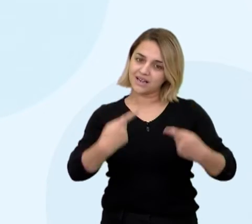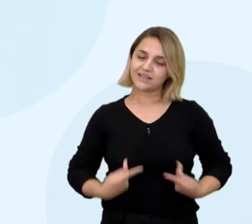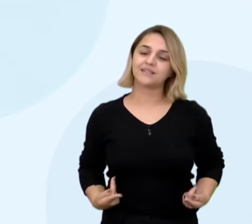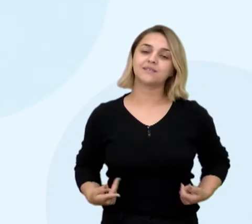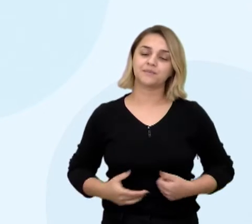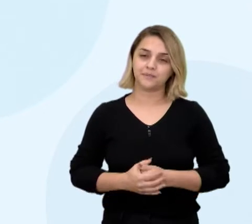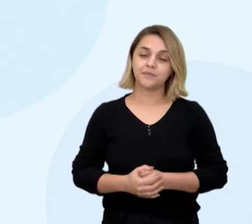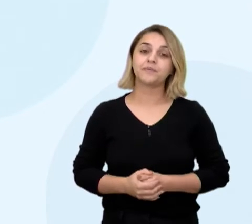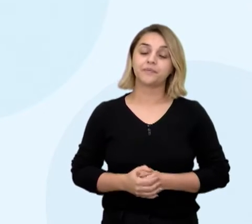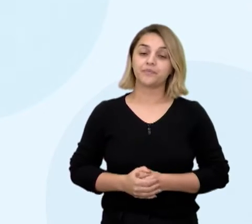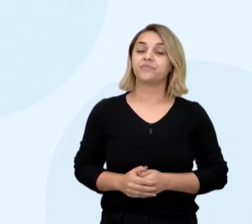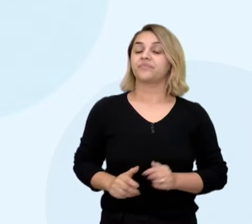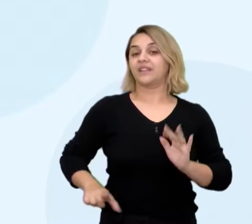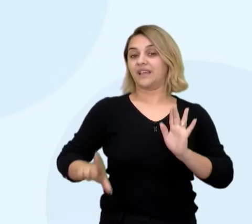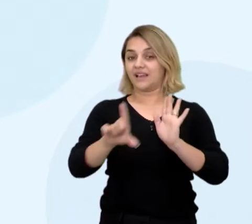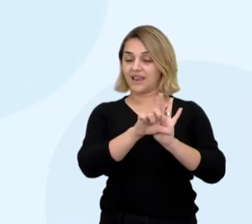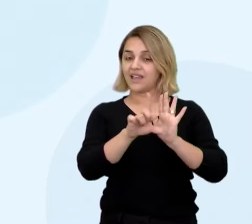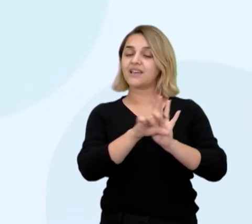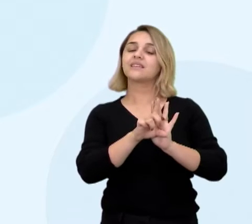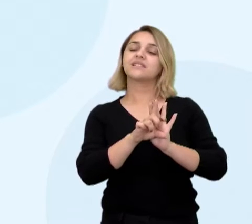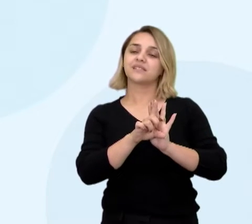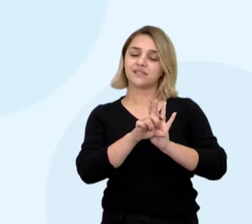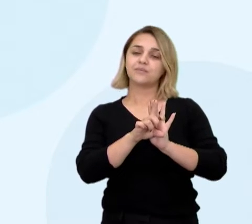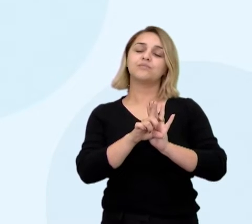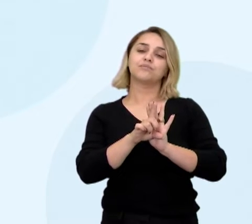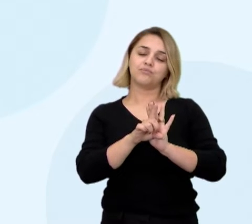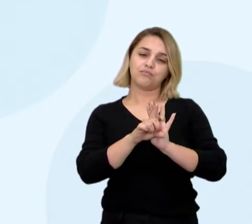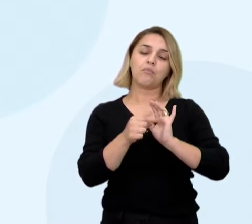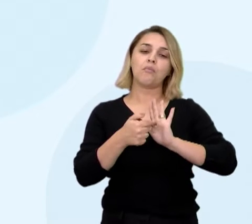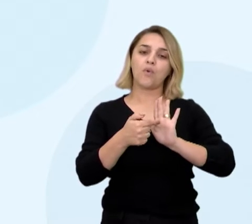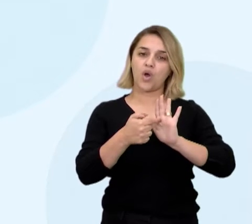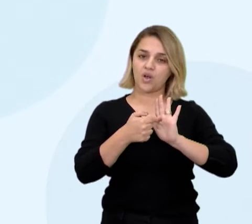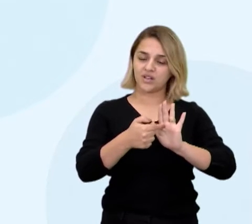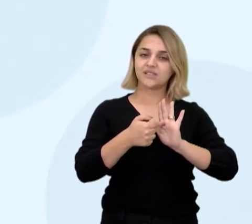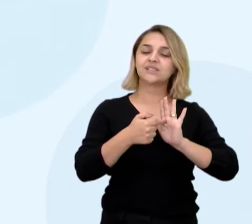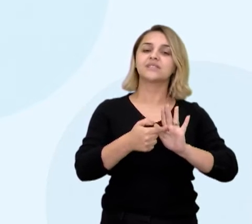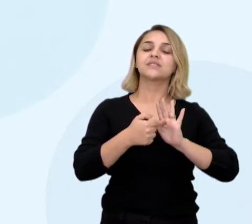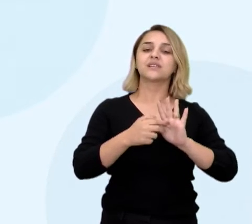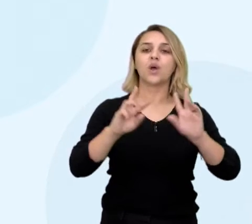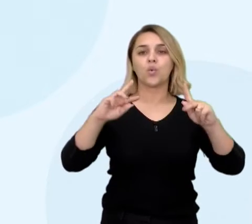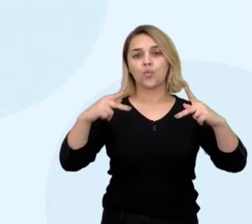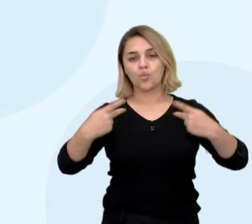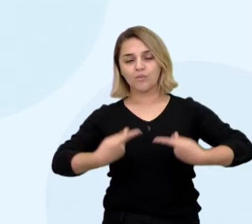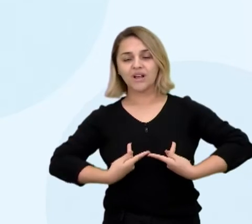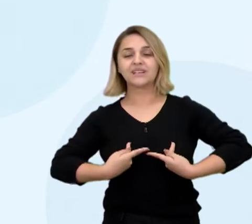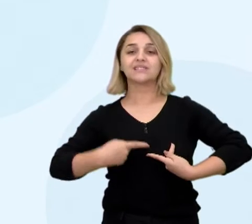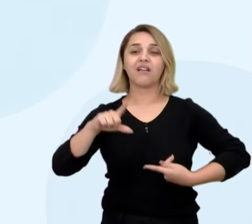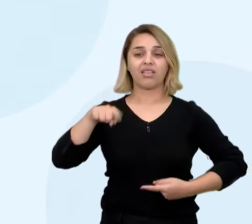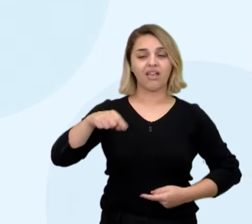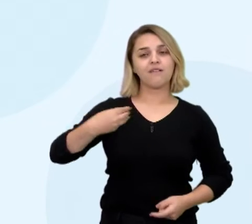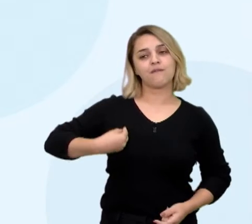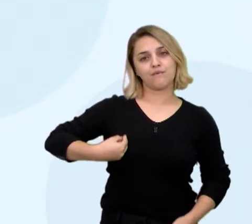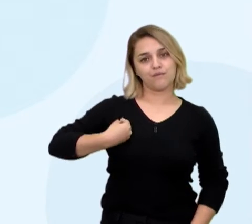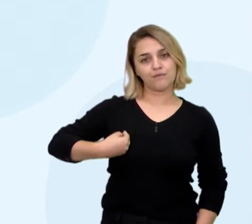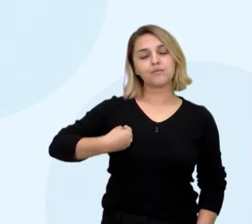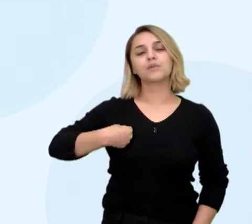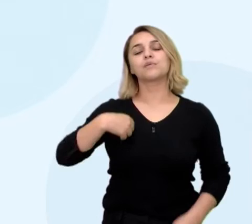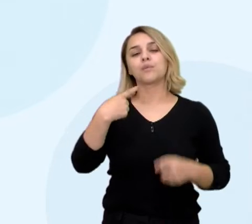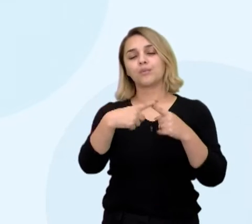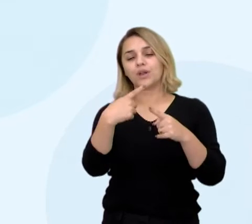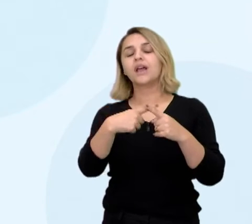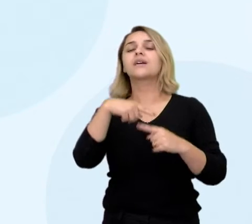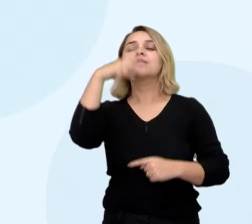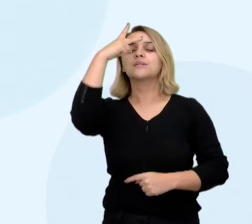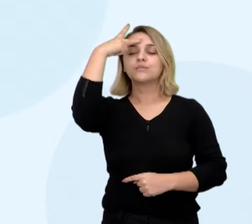As leis encarnam a racionalidade humana. Elas só existem porque o ser humano é